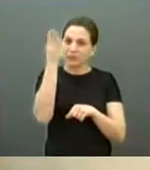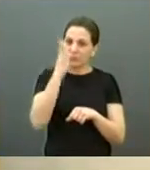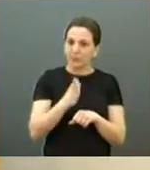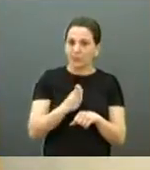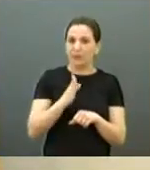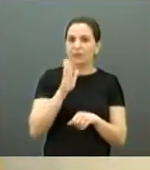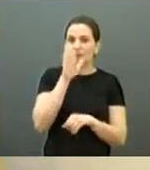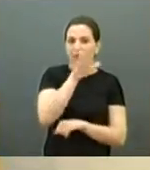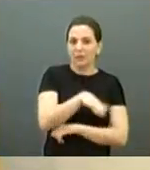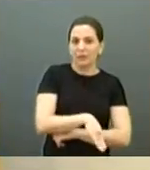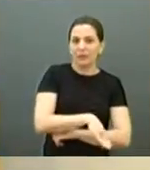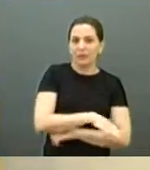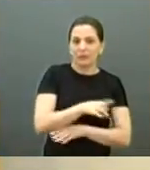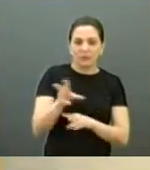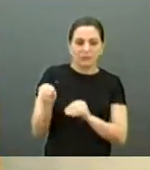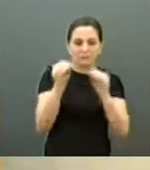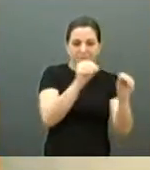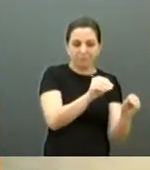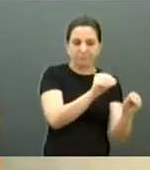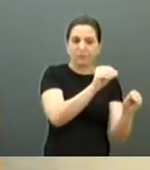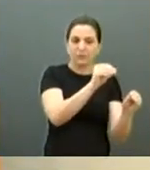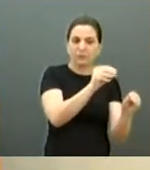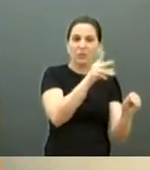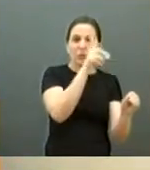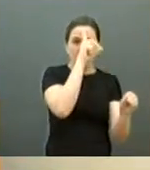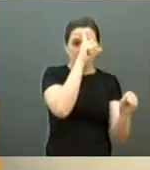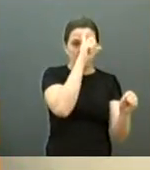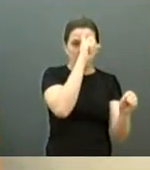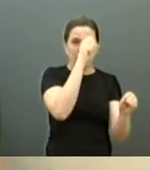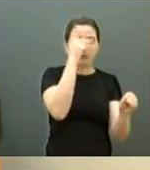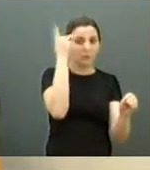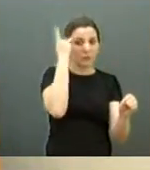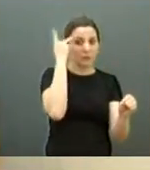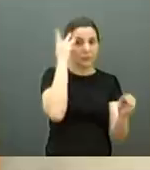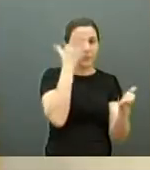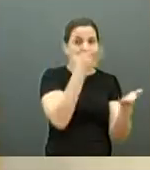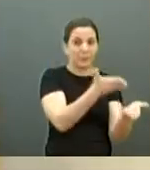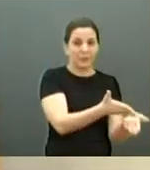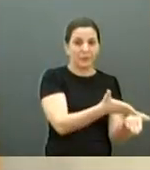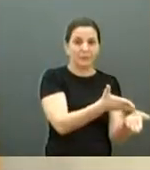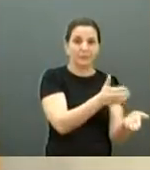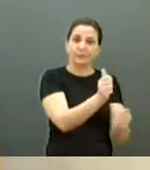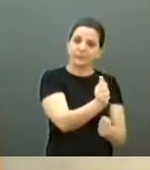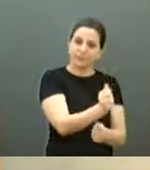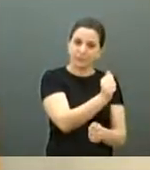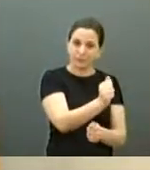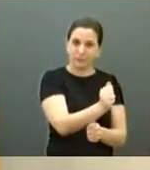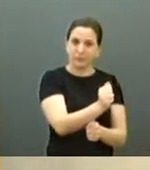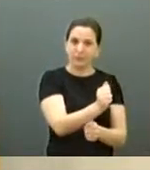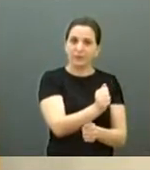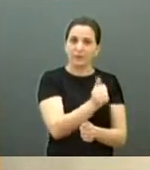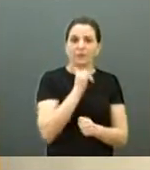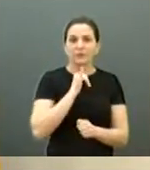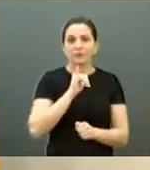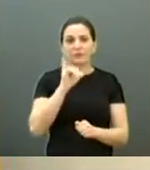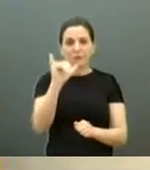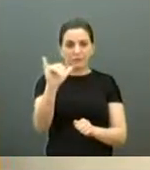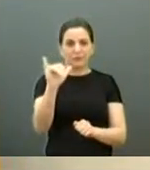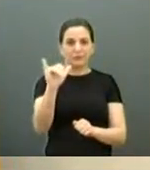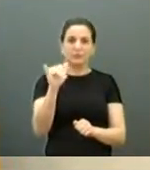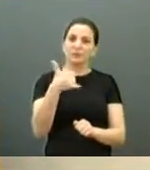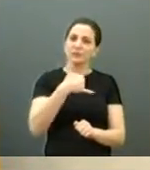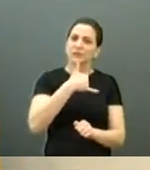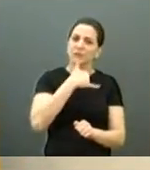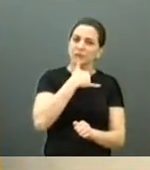transferi lo para o hospital são paulo então eu trago aqui este recado este está